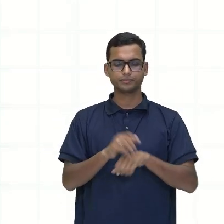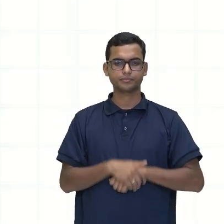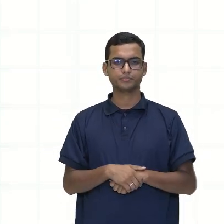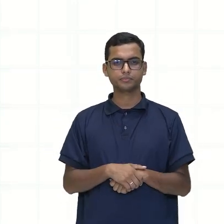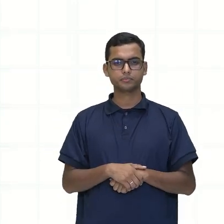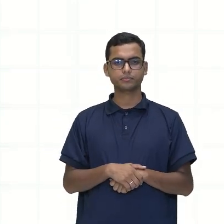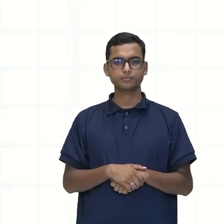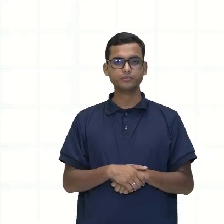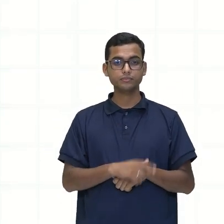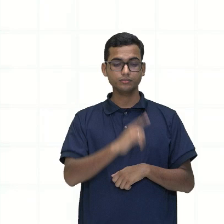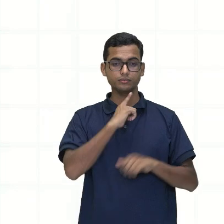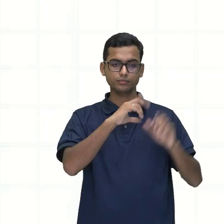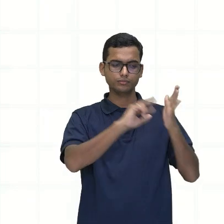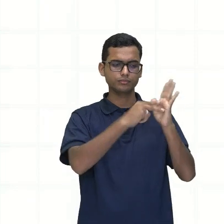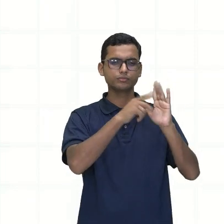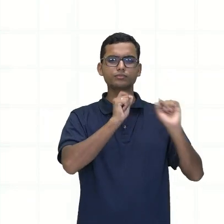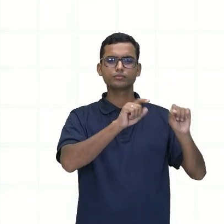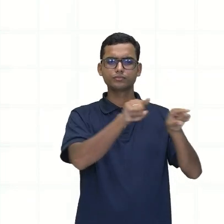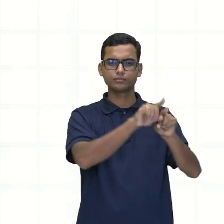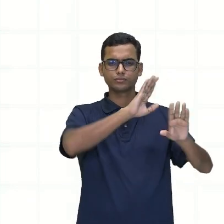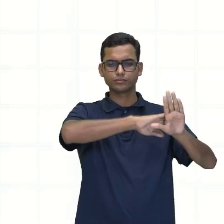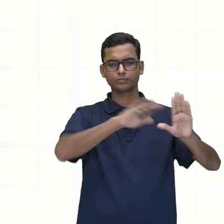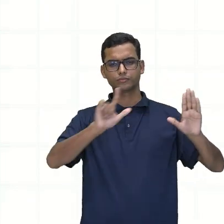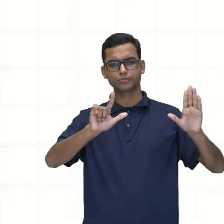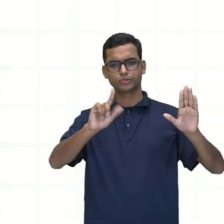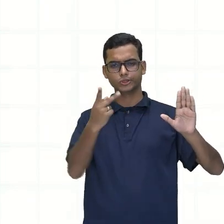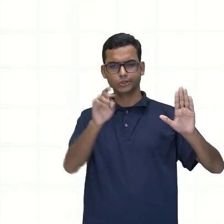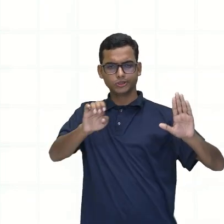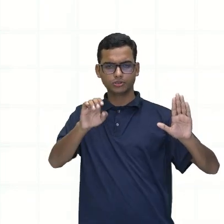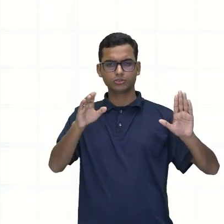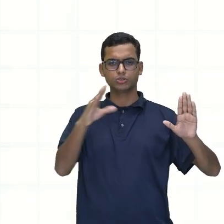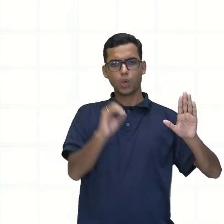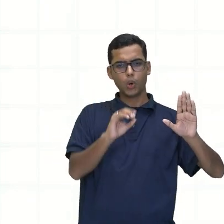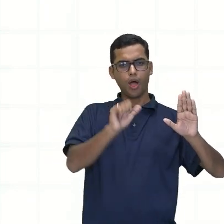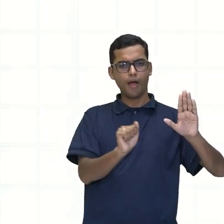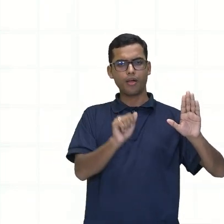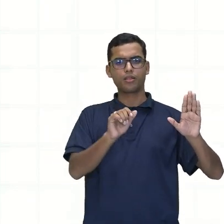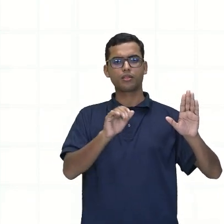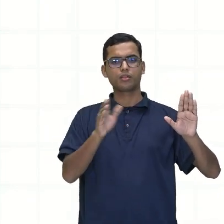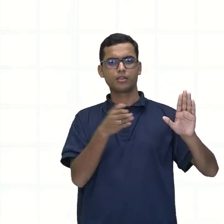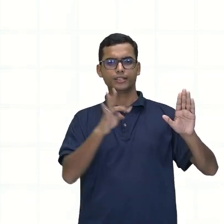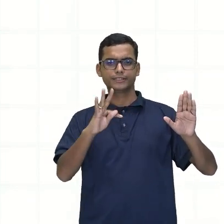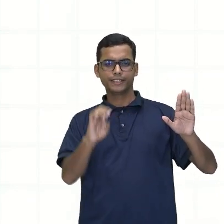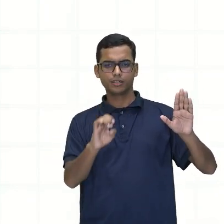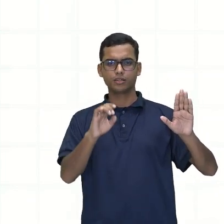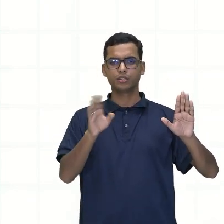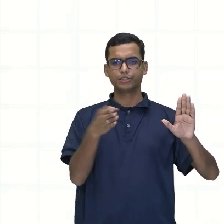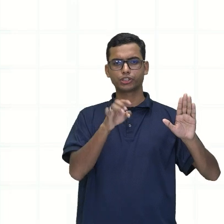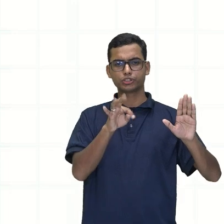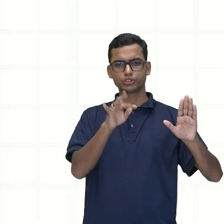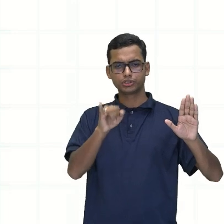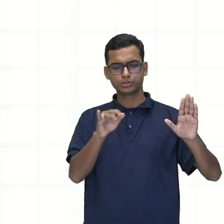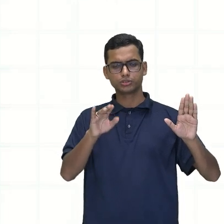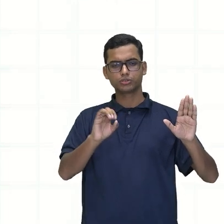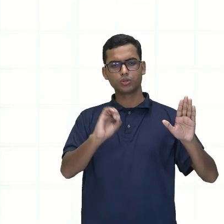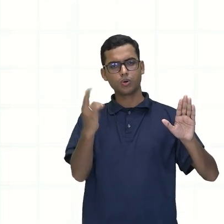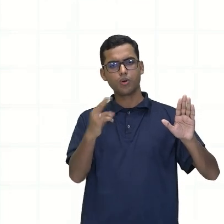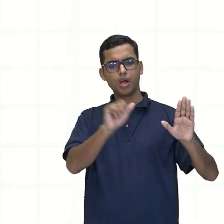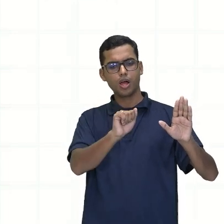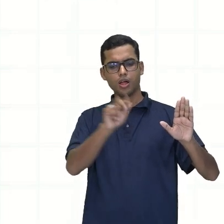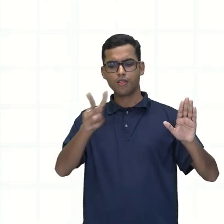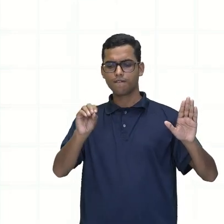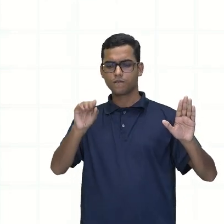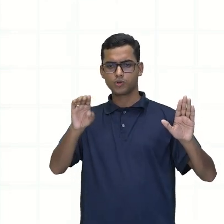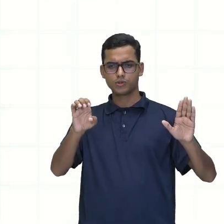Ó, lhe, o, a, te, ti ou a você. Esse é o significado. Para o